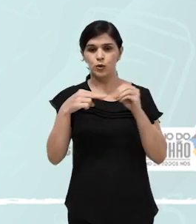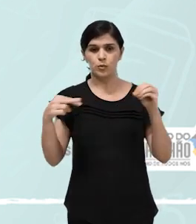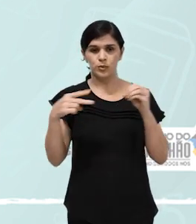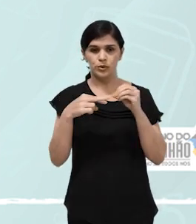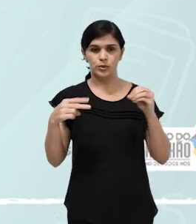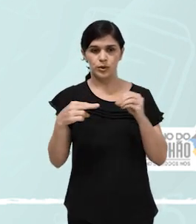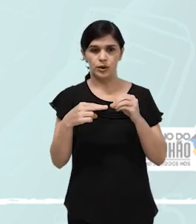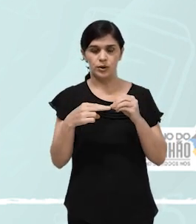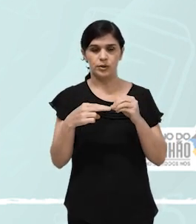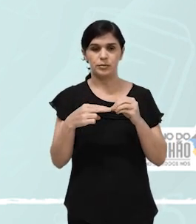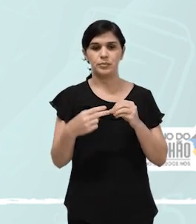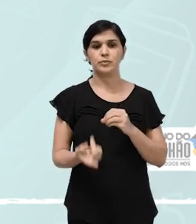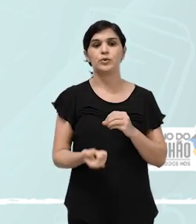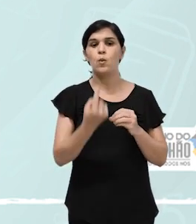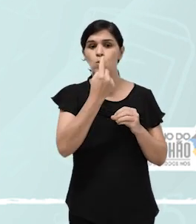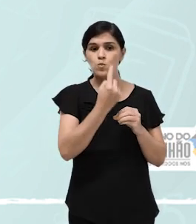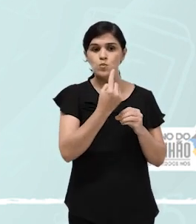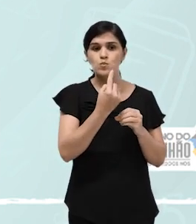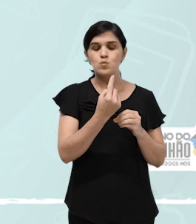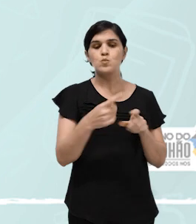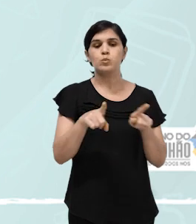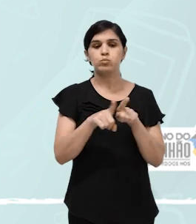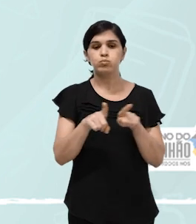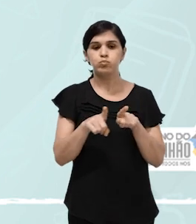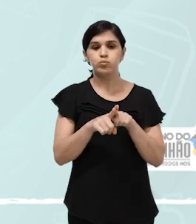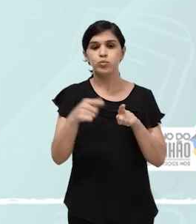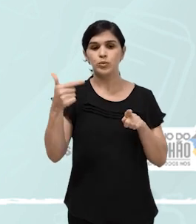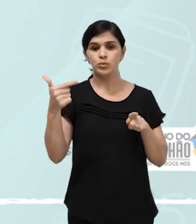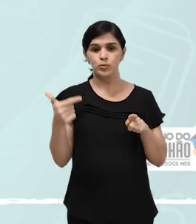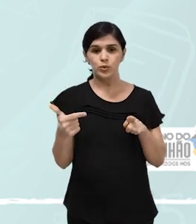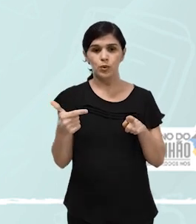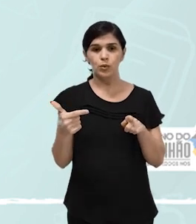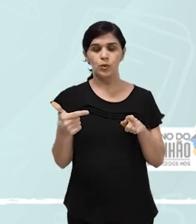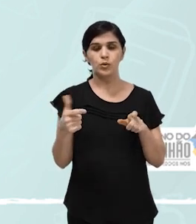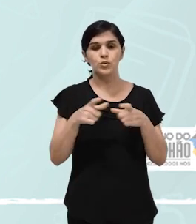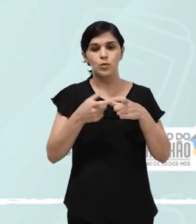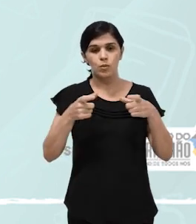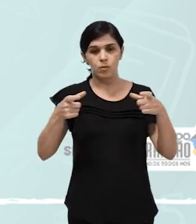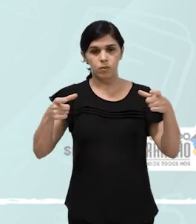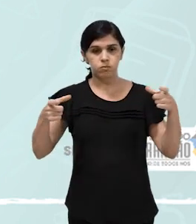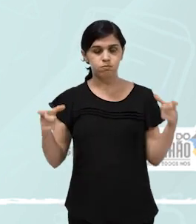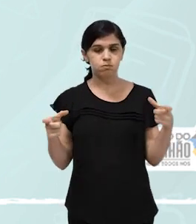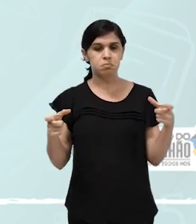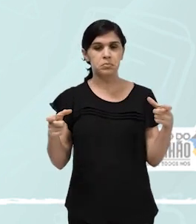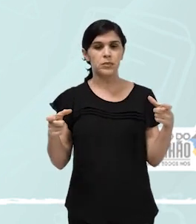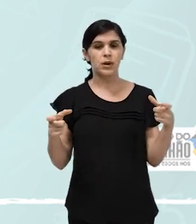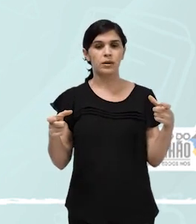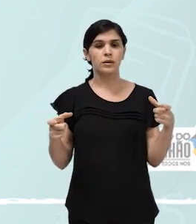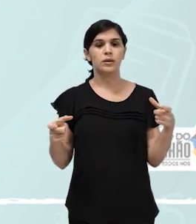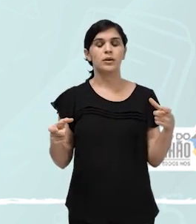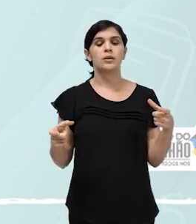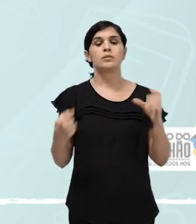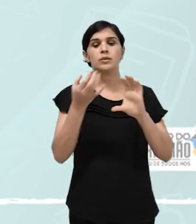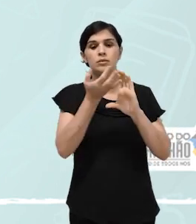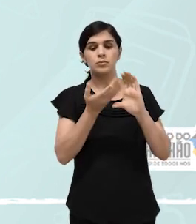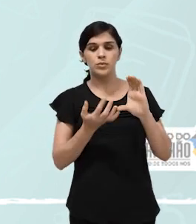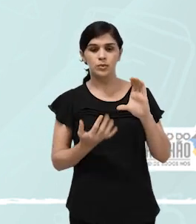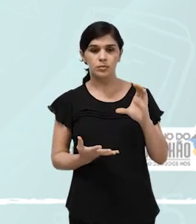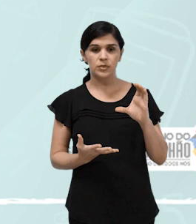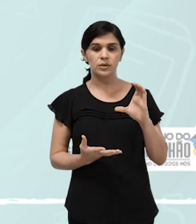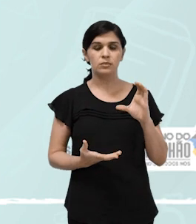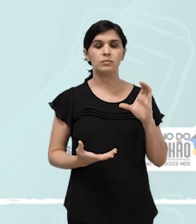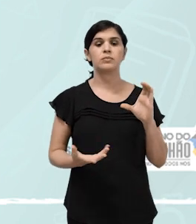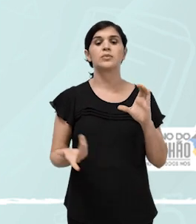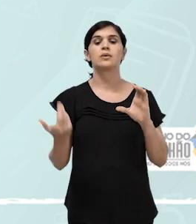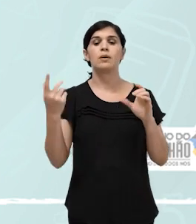referem-se, respectivamente, ao aumento de valor das propriedades periódicas, ou seja, quais propriedades periódicas